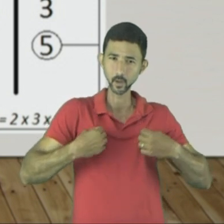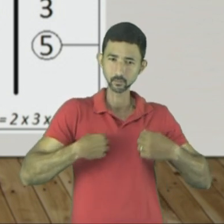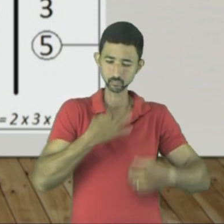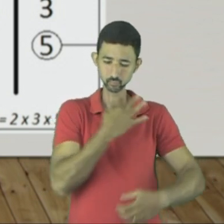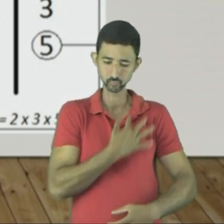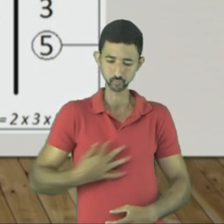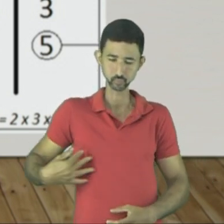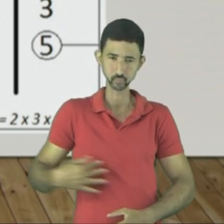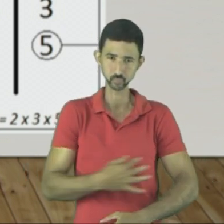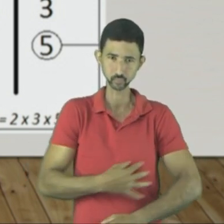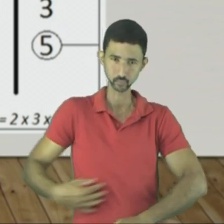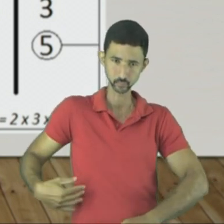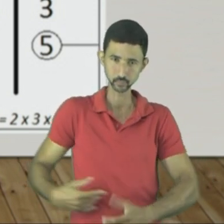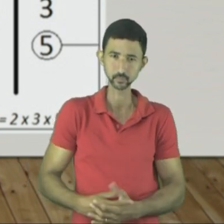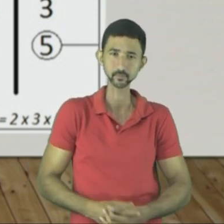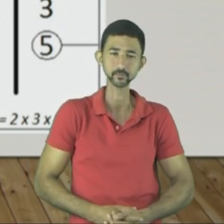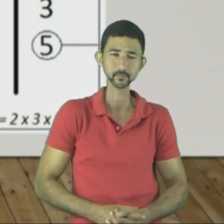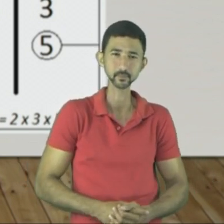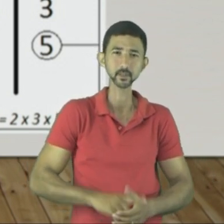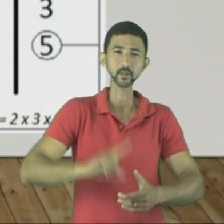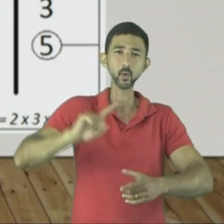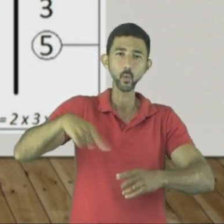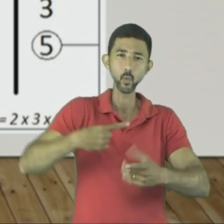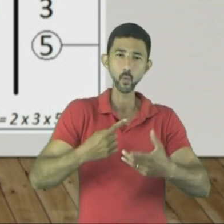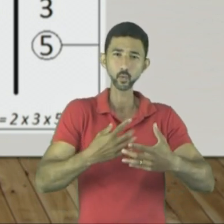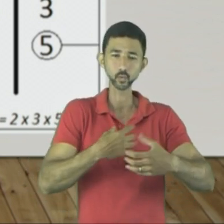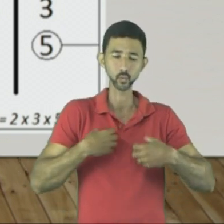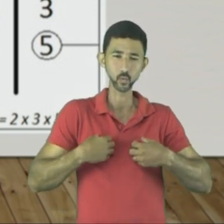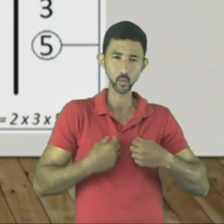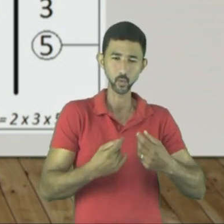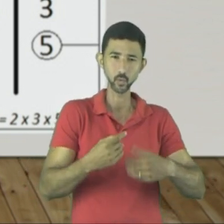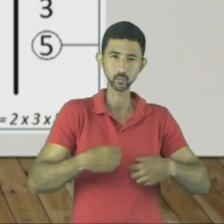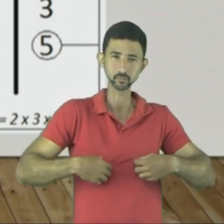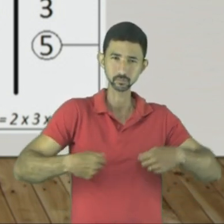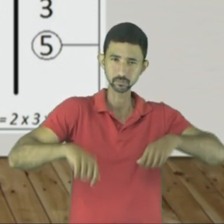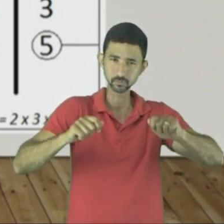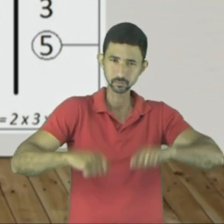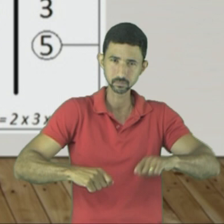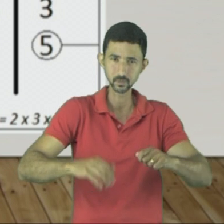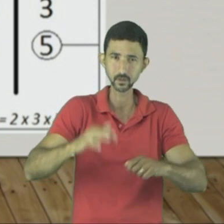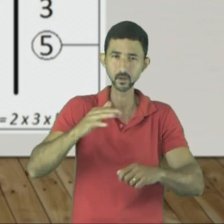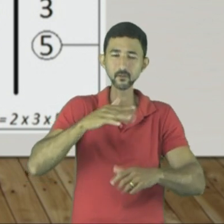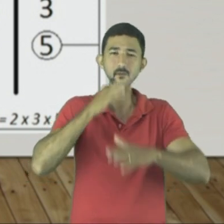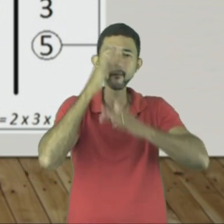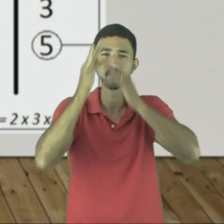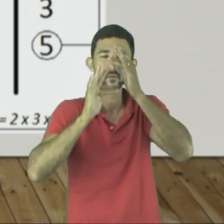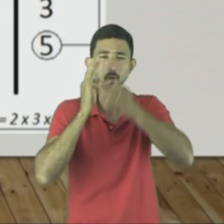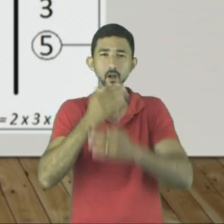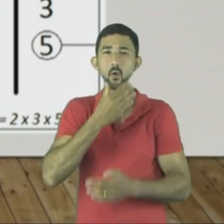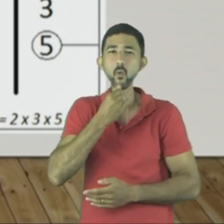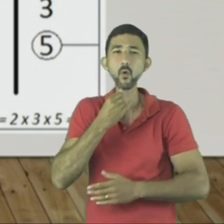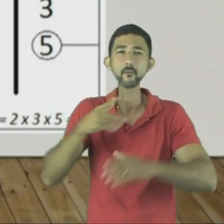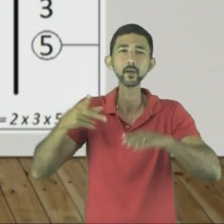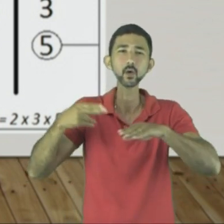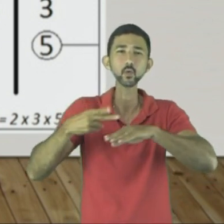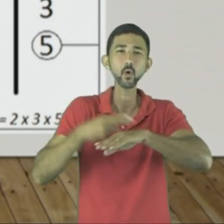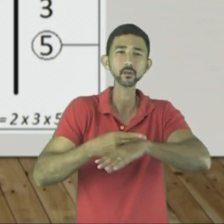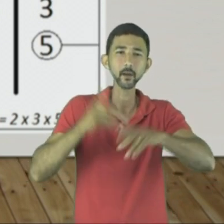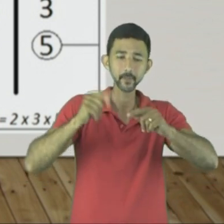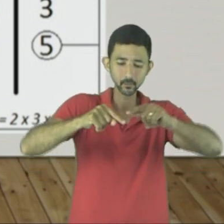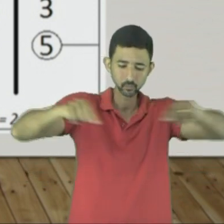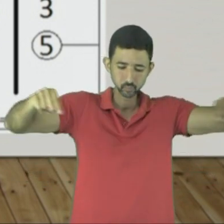o rolo com estampa floral tem 270 centímetros. E o José precisa cortar os tecidos em pedaços de